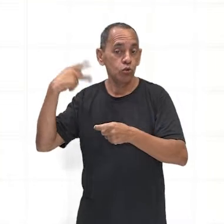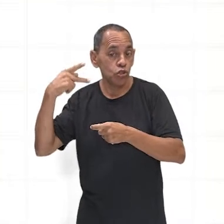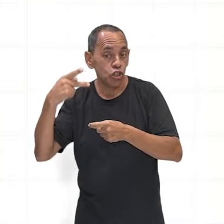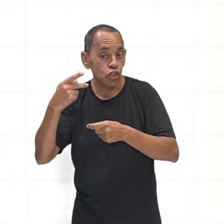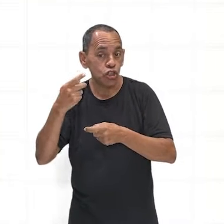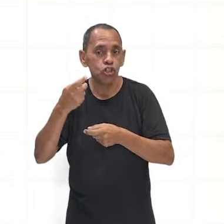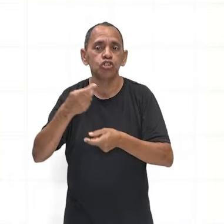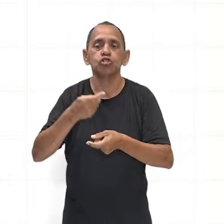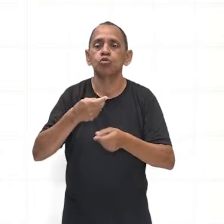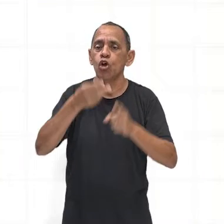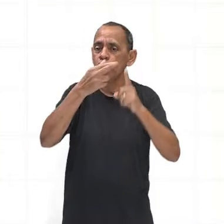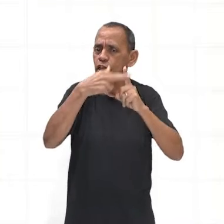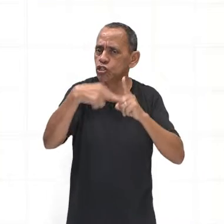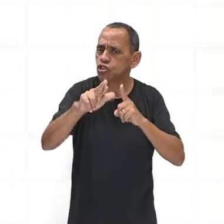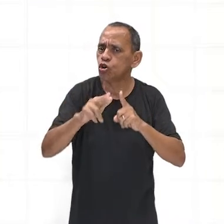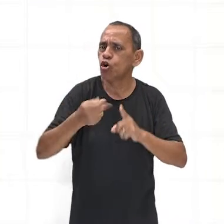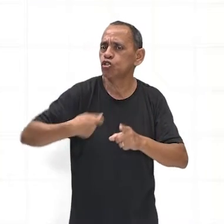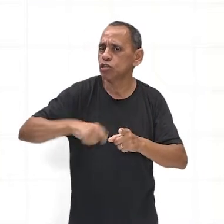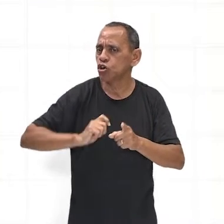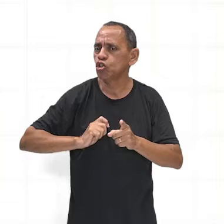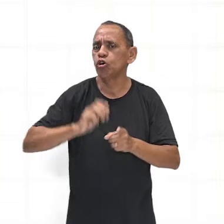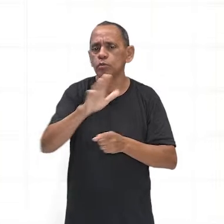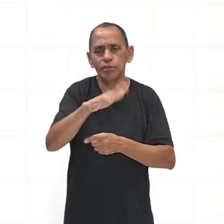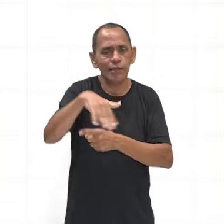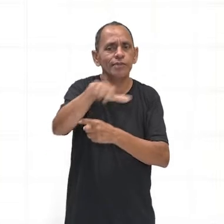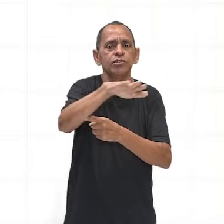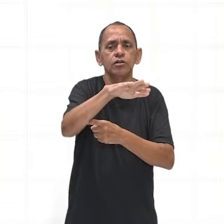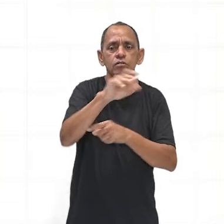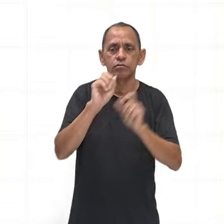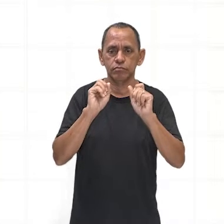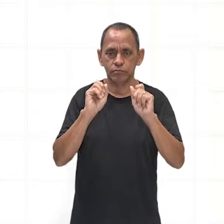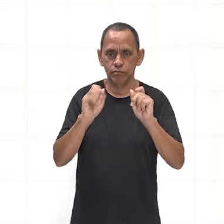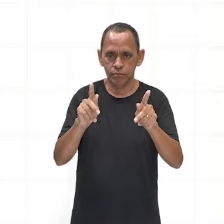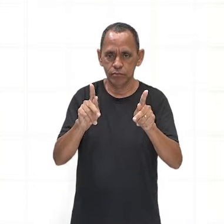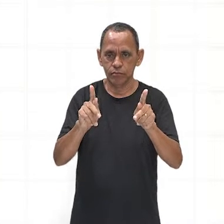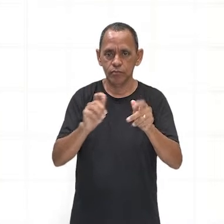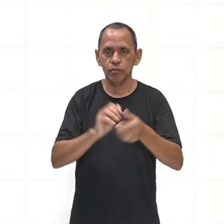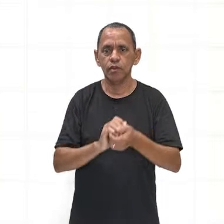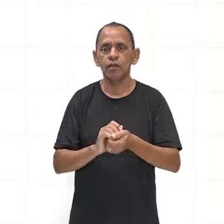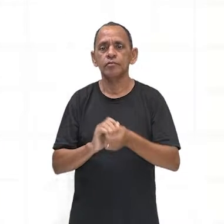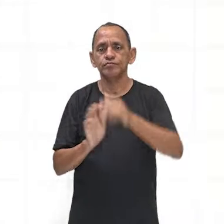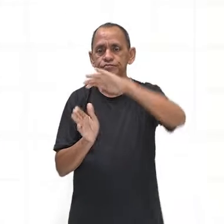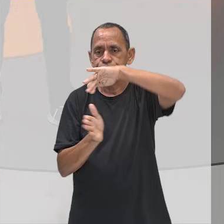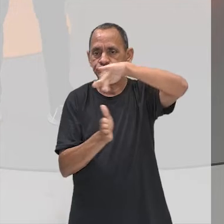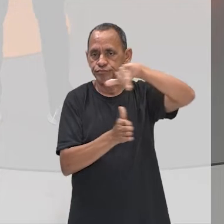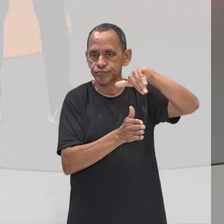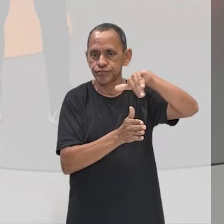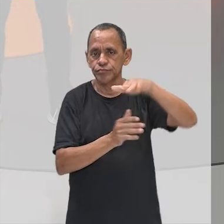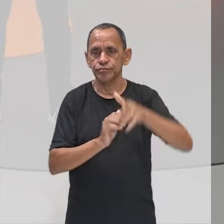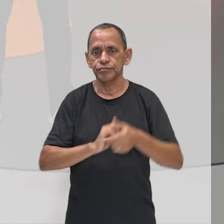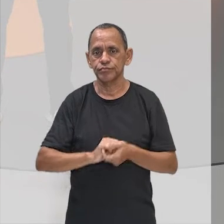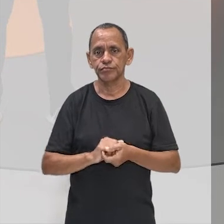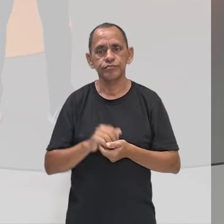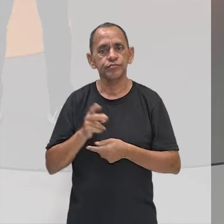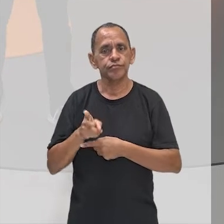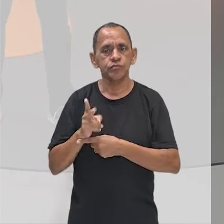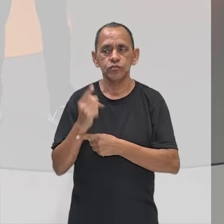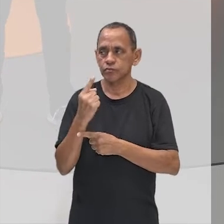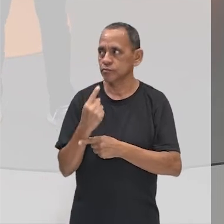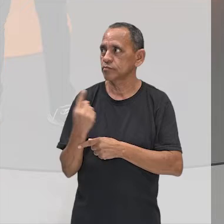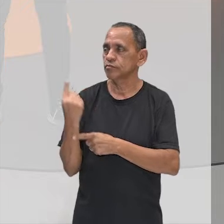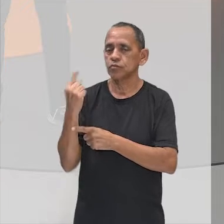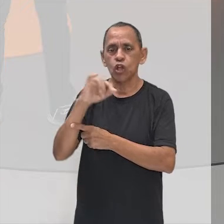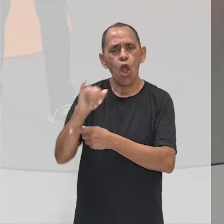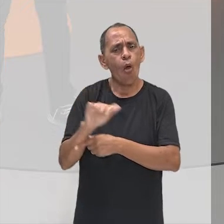religioso daquela região. Certo, turminha? Continuando, olha só, nós vamos ver que os maias